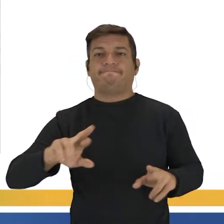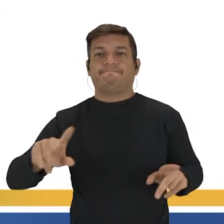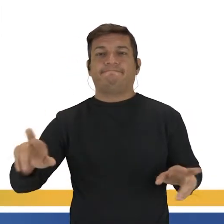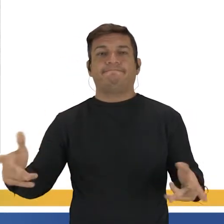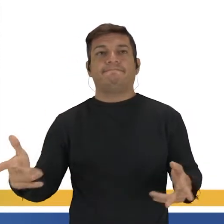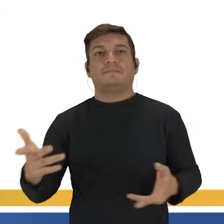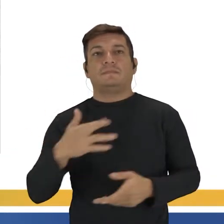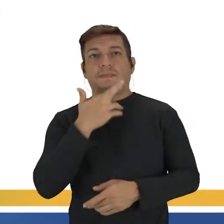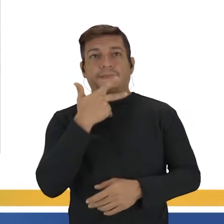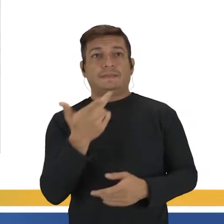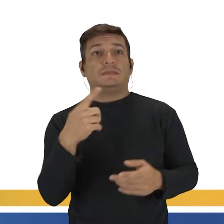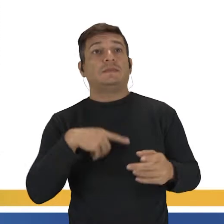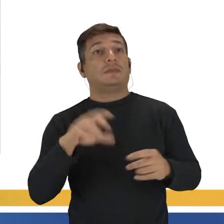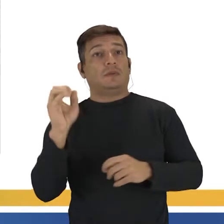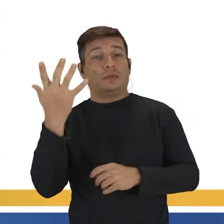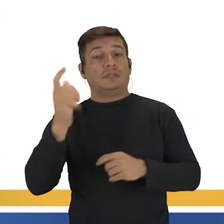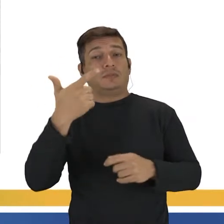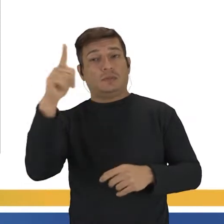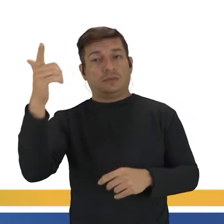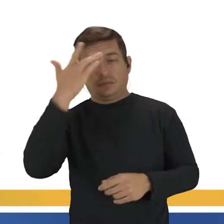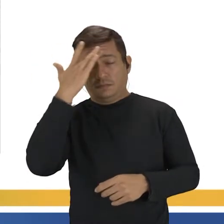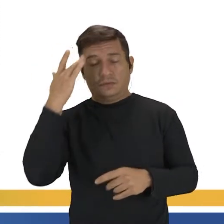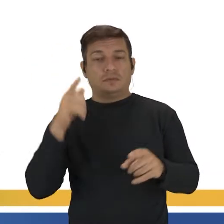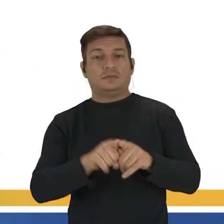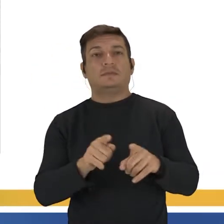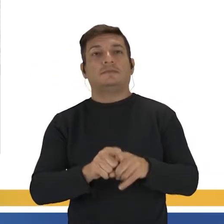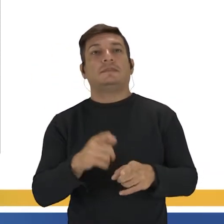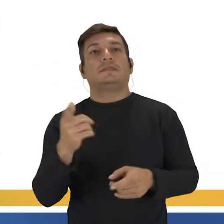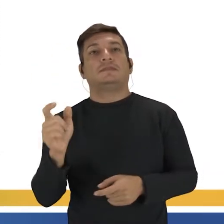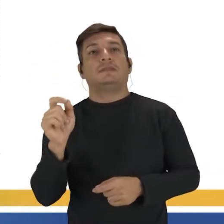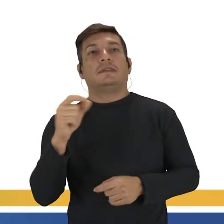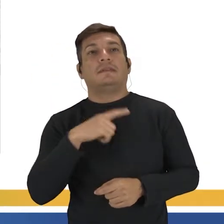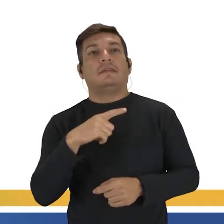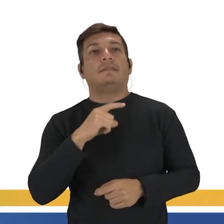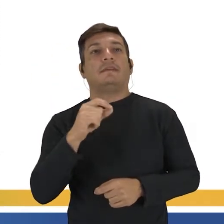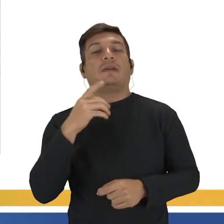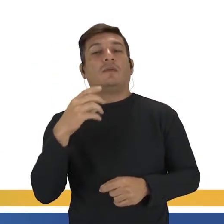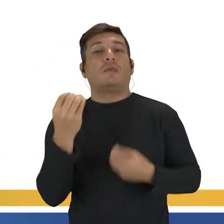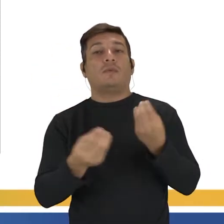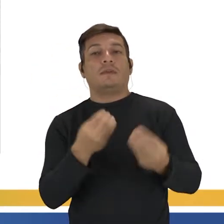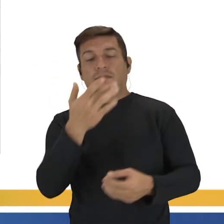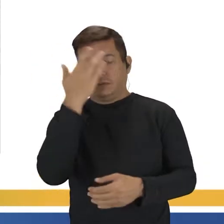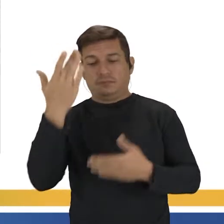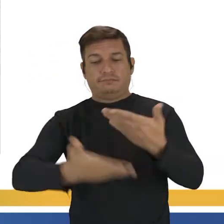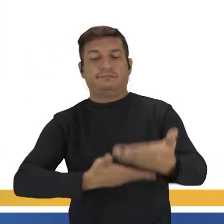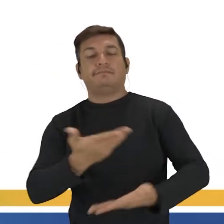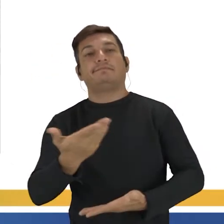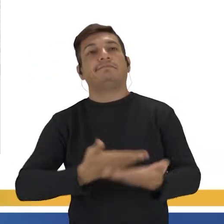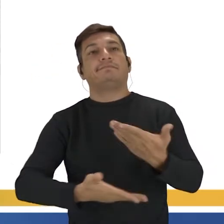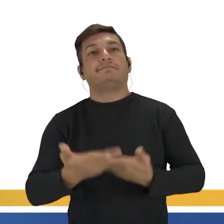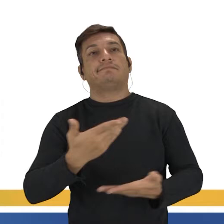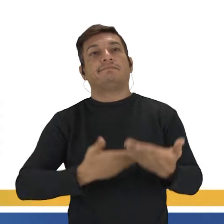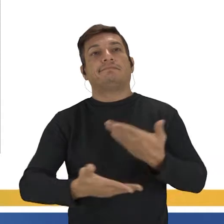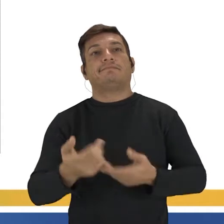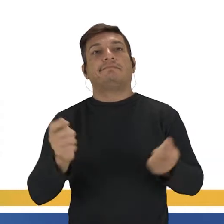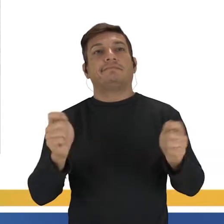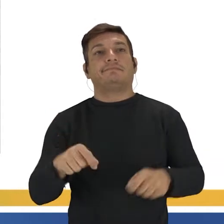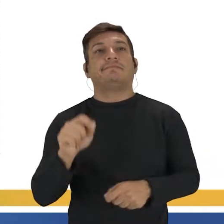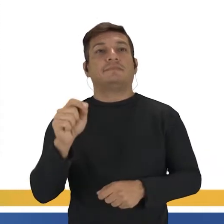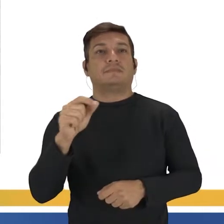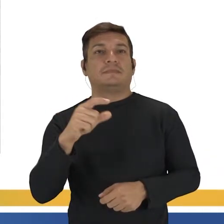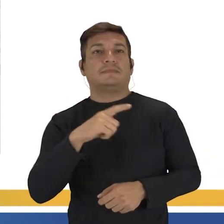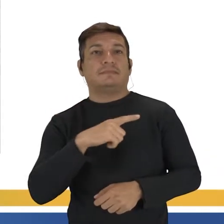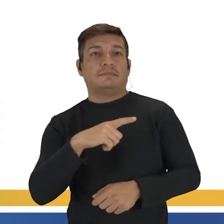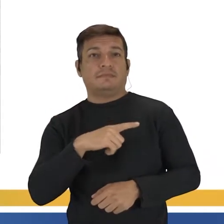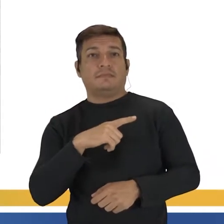em relação ao que acontece com todas as outras, excetuando o punhado com que mantém vínculos estreitos e possivelmente por intermédio